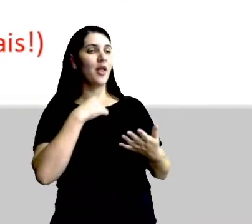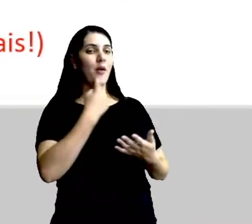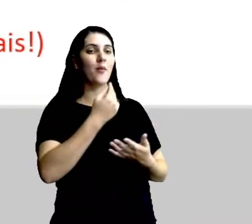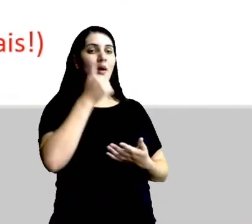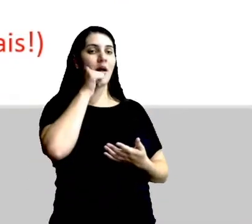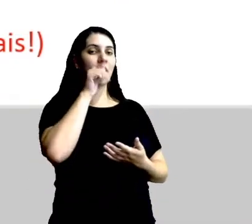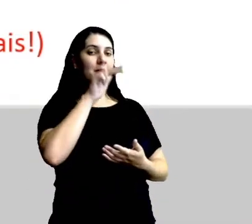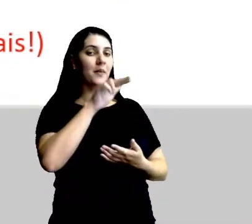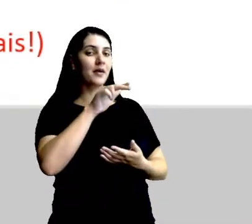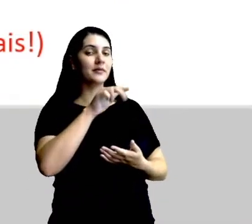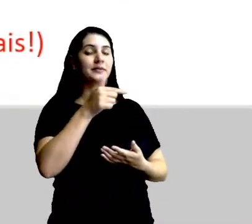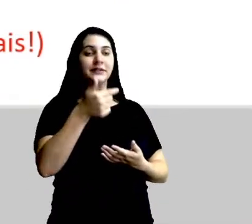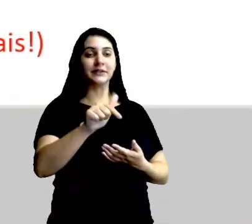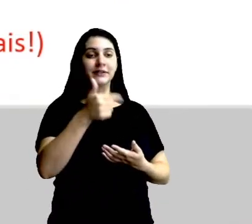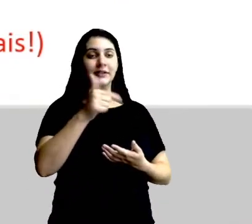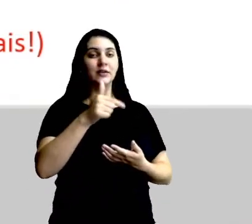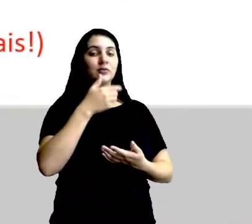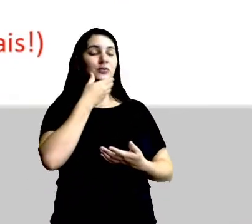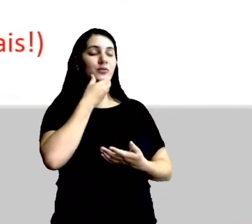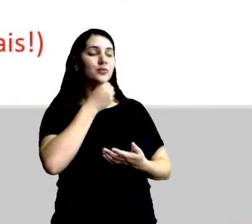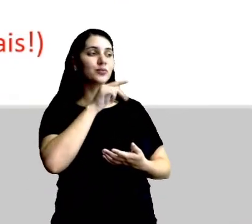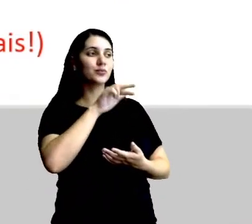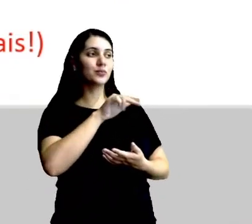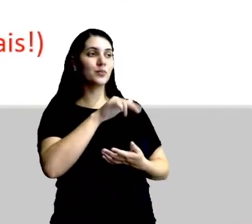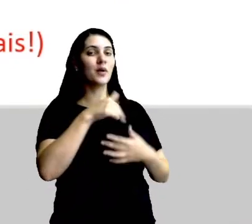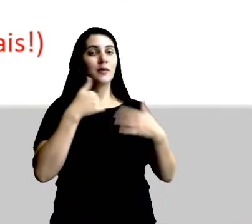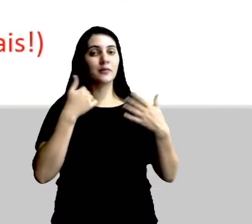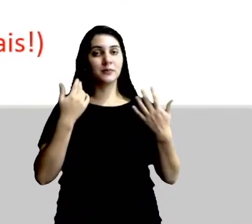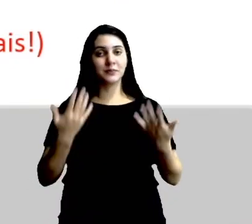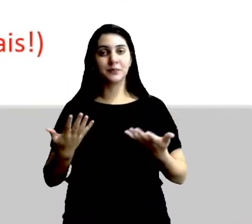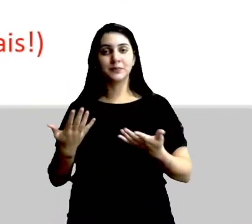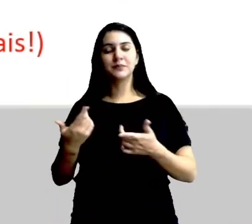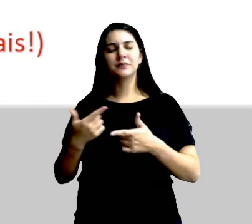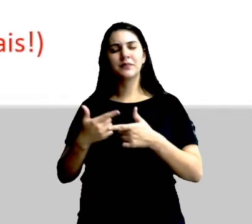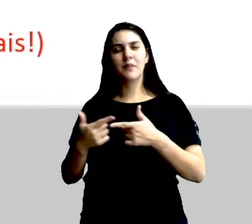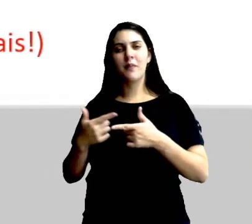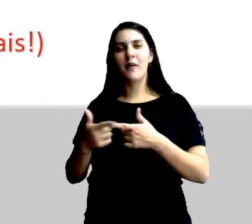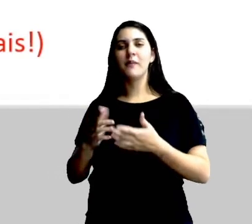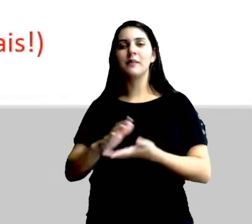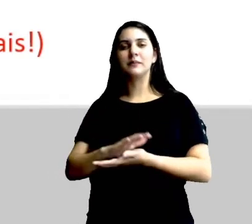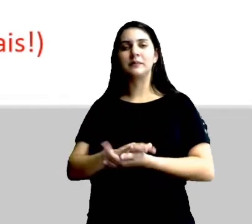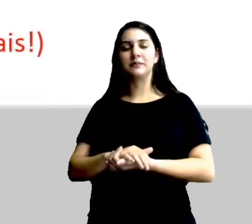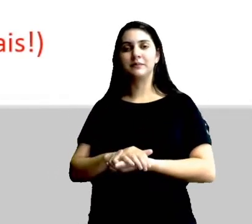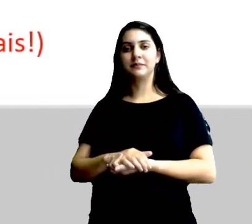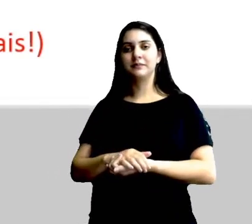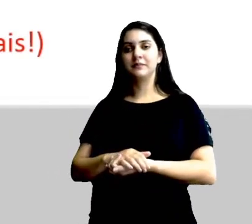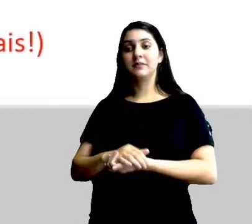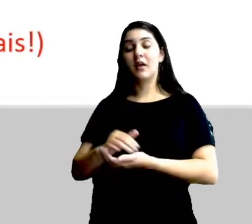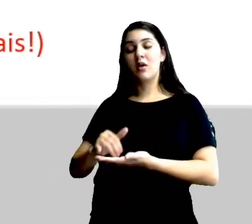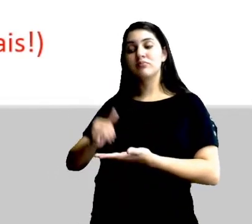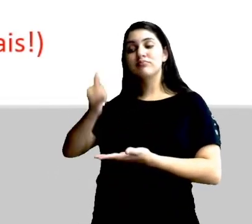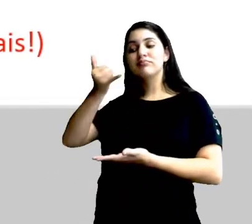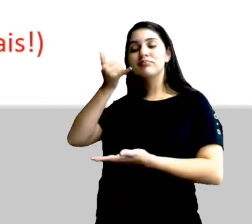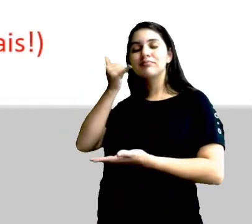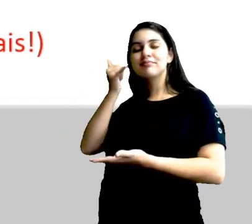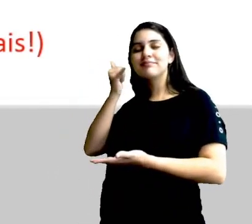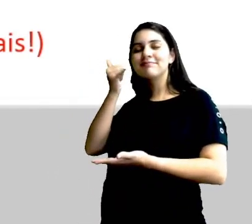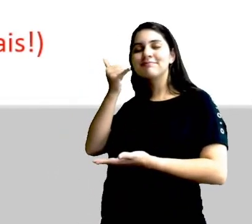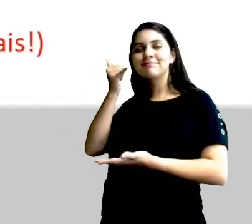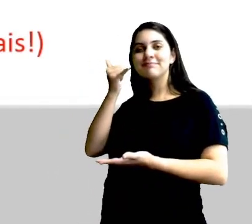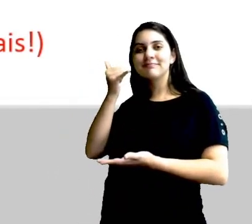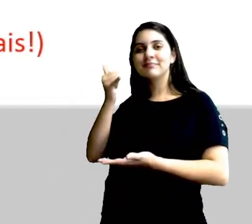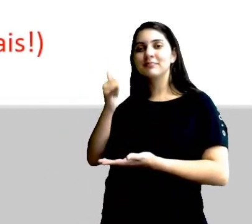tenho uma irmã. Não tenho irmão. E aí a situação, the telephone rang, ou seja, o telefone toca na situação,